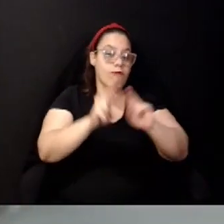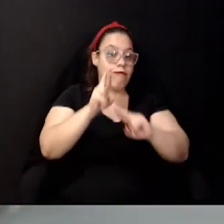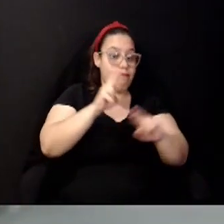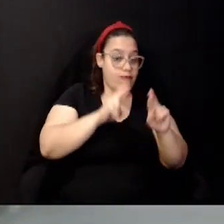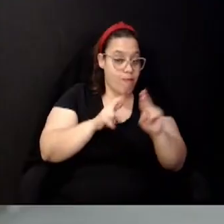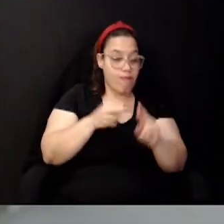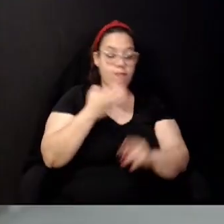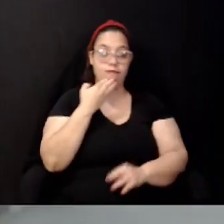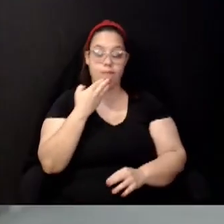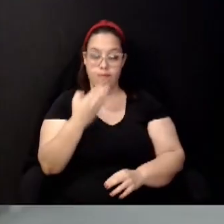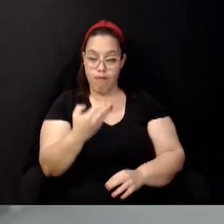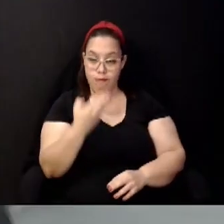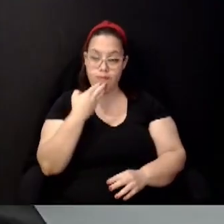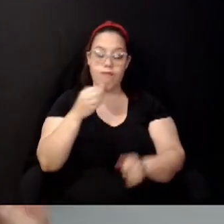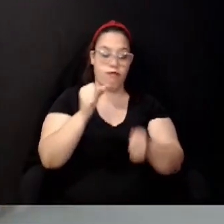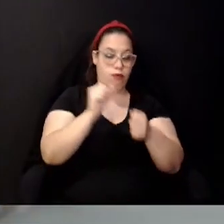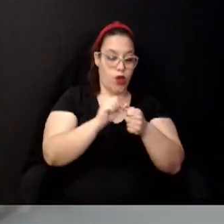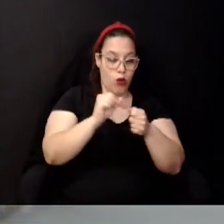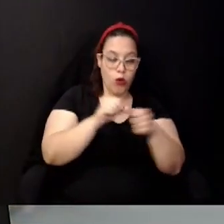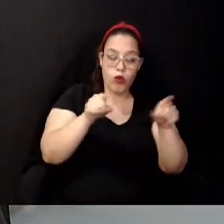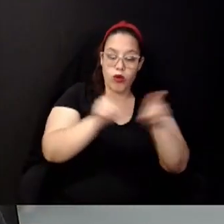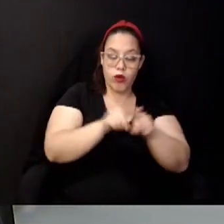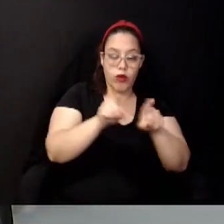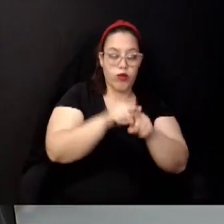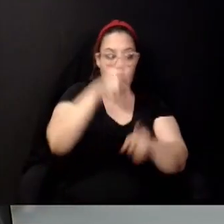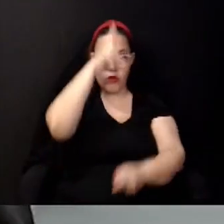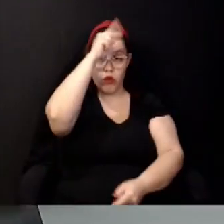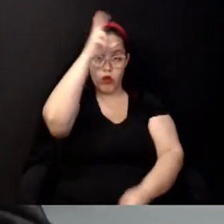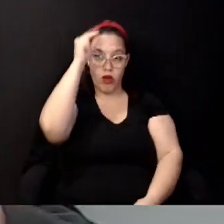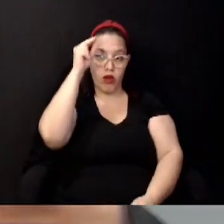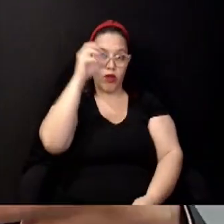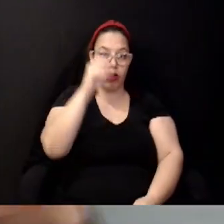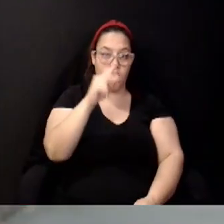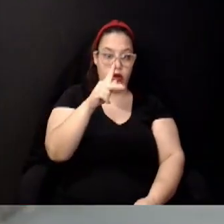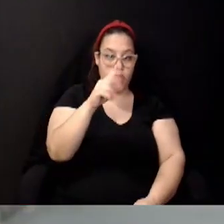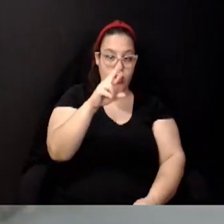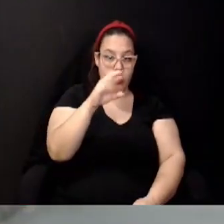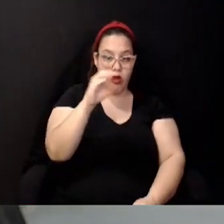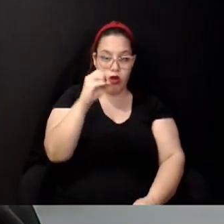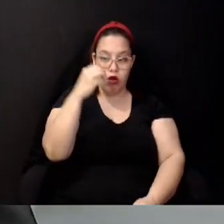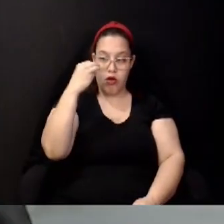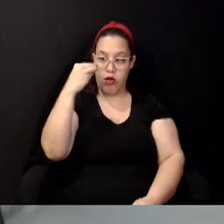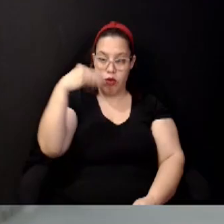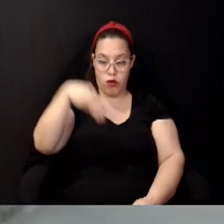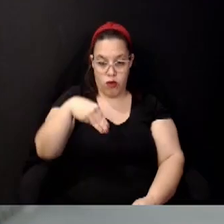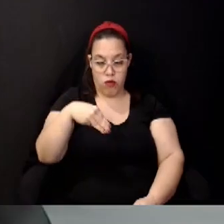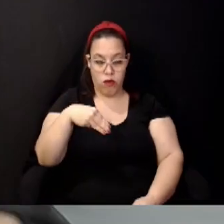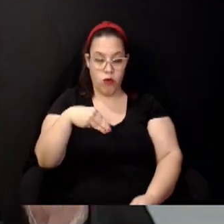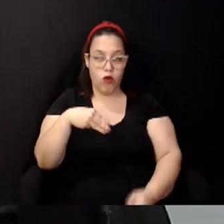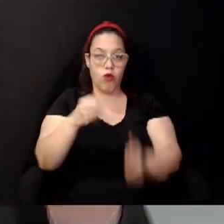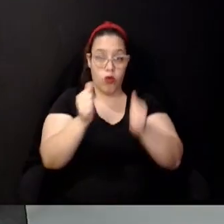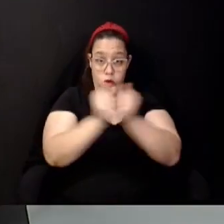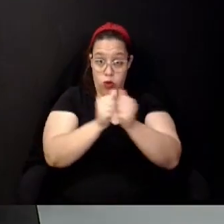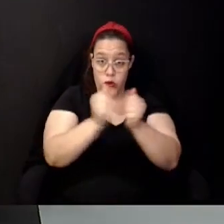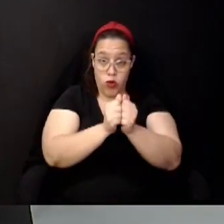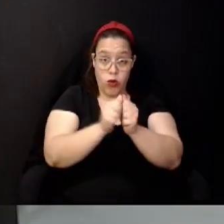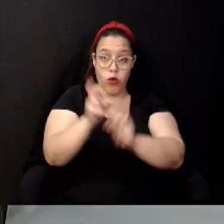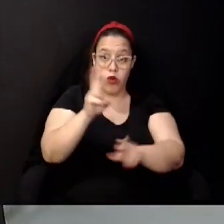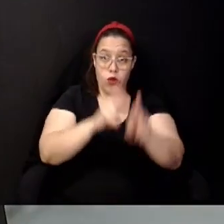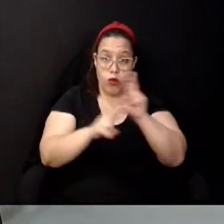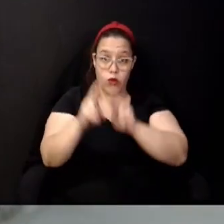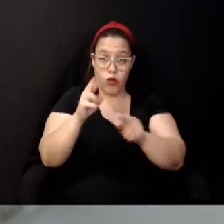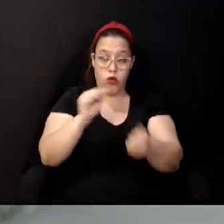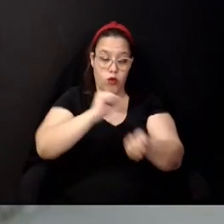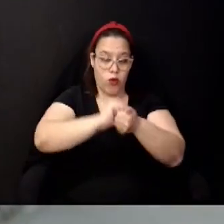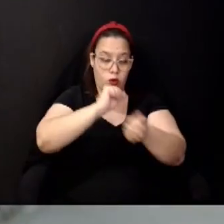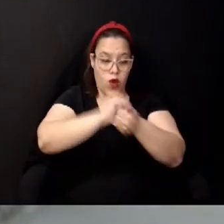que nós fizemos também à Prefeitura e ao PROCON, a fim de saber se eles estão em conjunto com a fiscalização da qualidade dos combustíveis